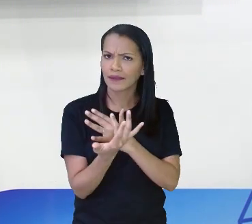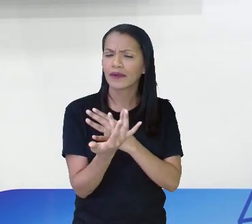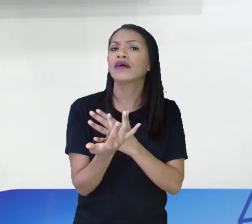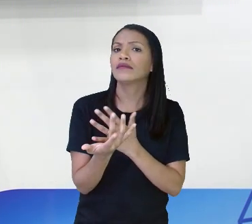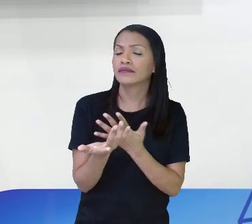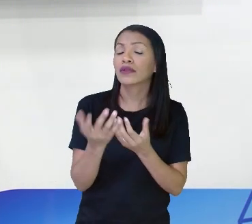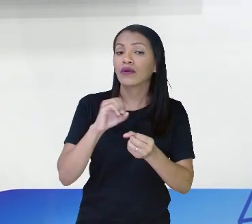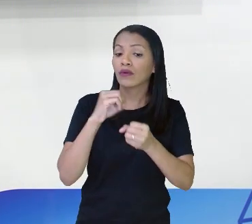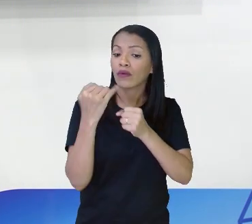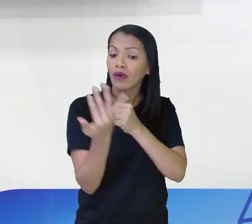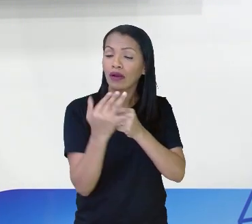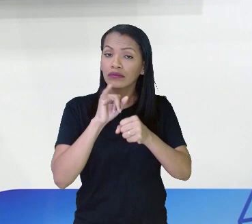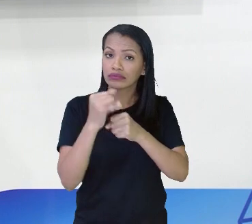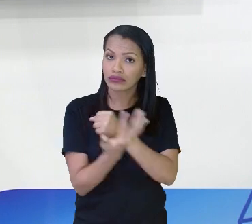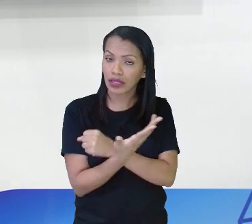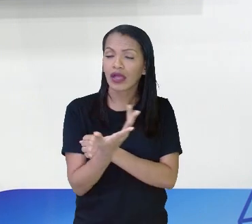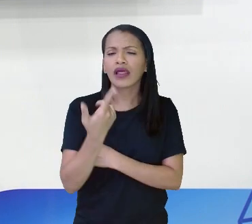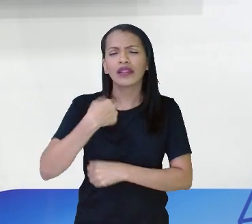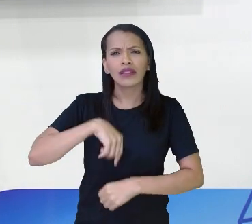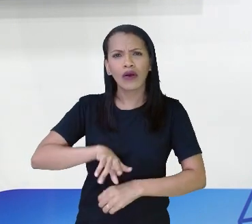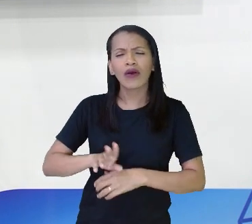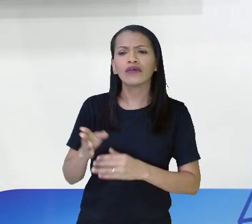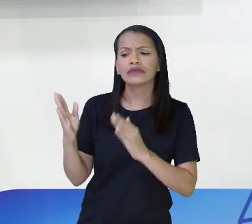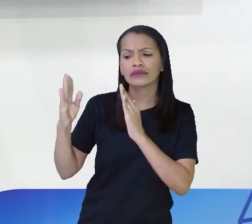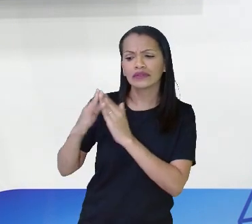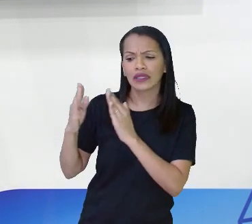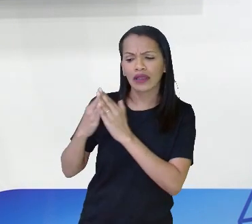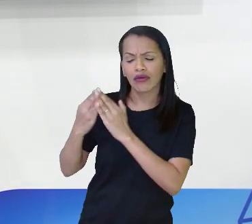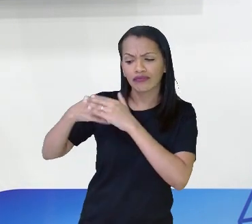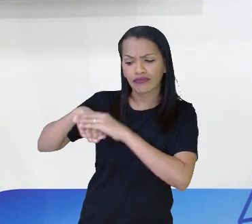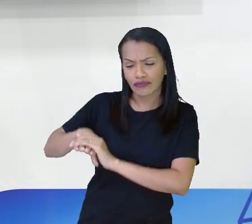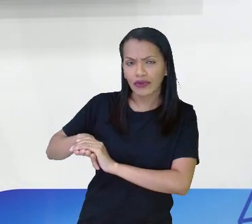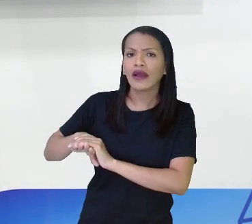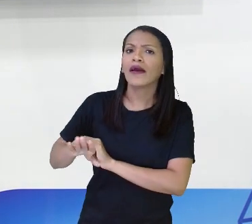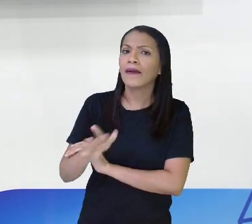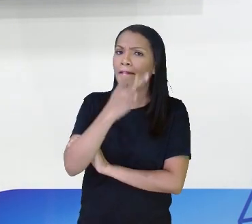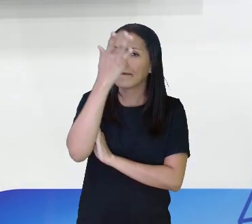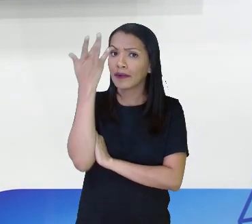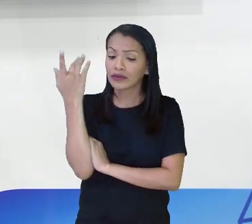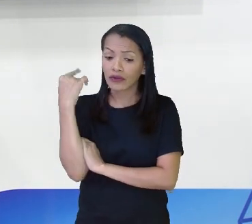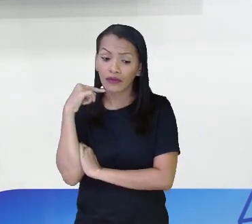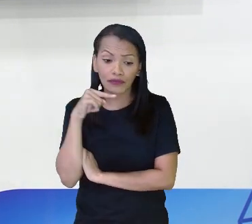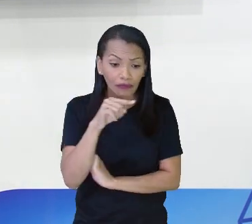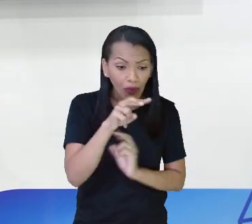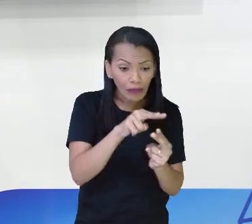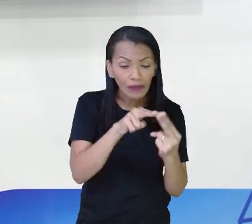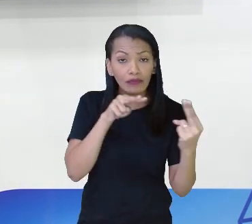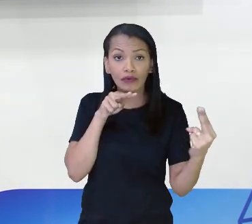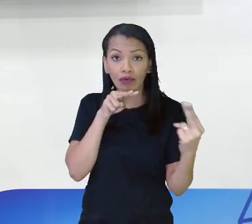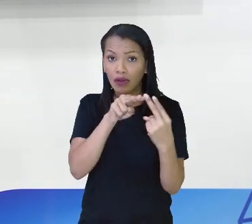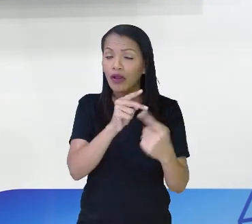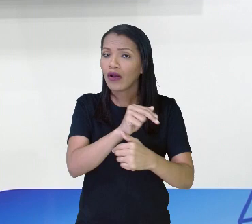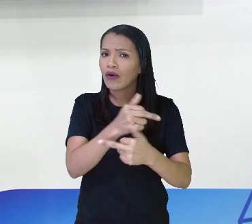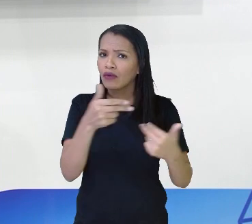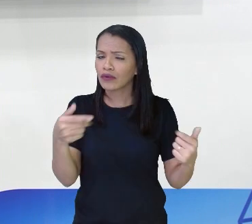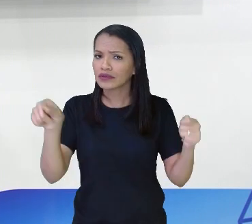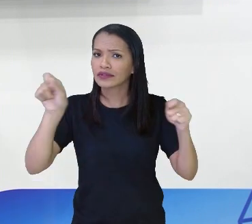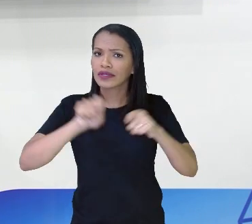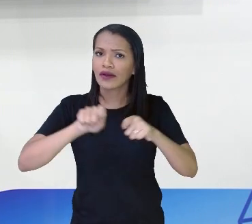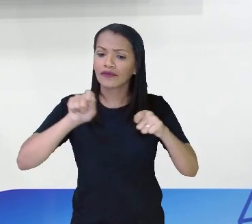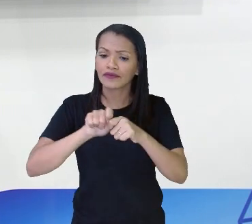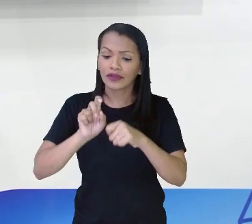do Covid, aquela quarentena que ficamos em casa, fez com que as pessoas migrassem para o online. Muitas coisas que antes eram